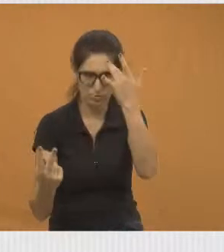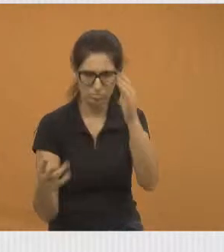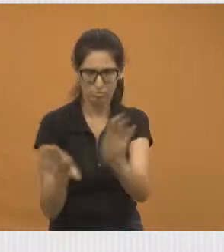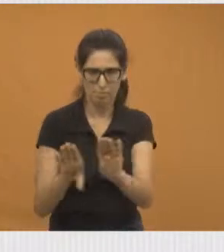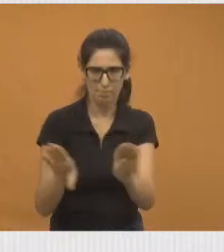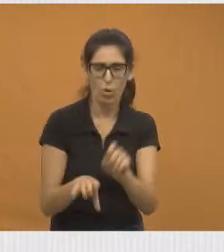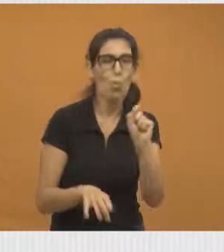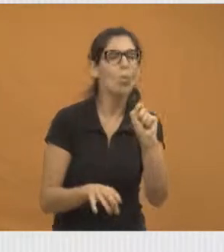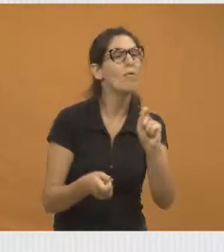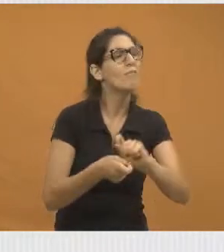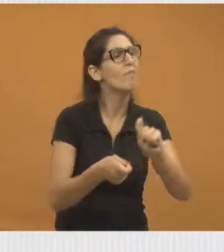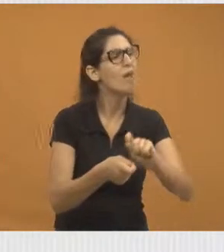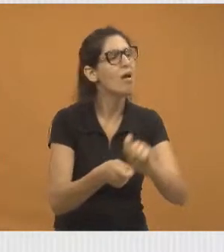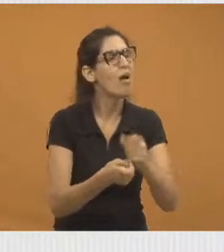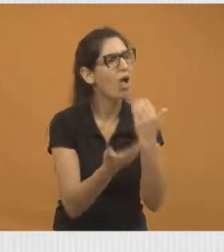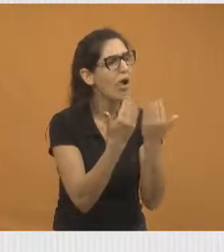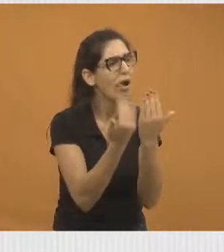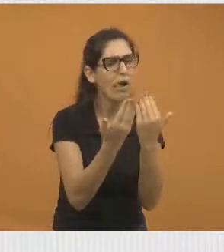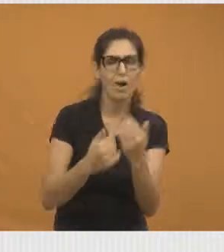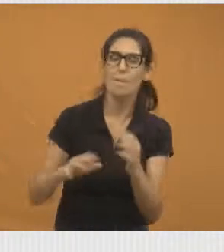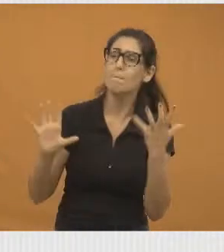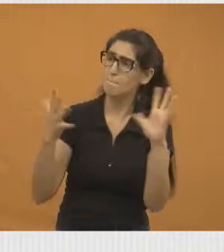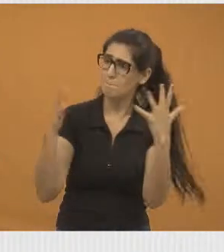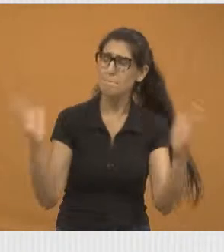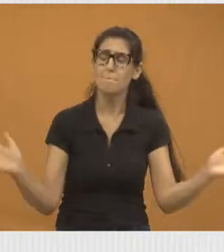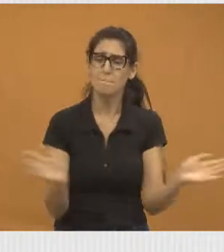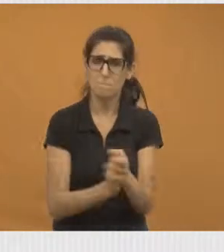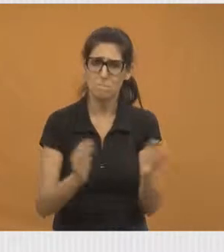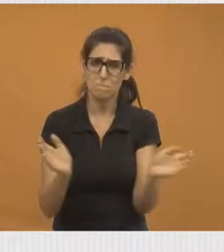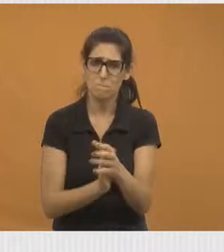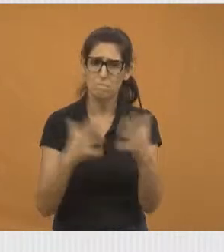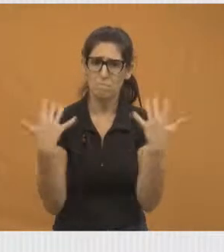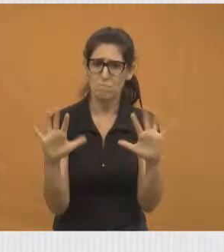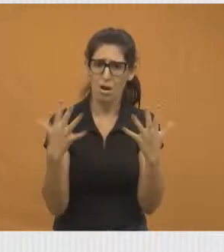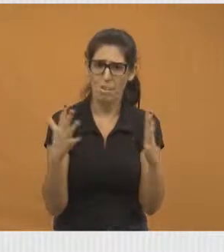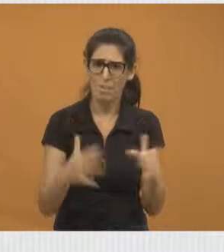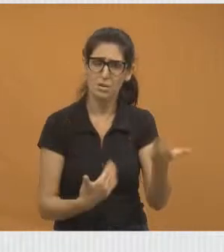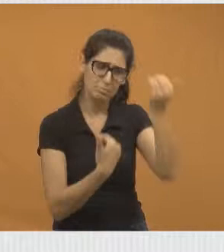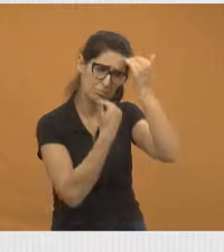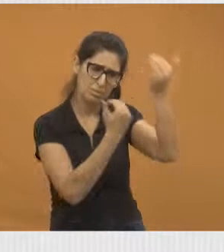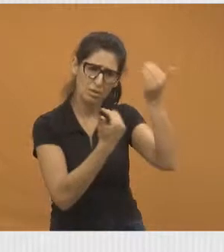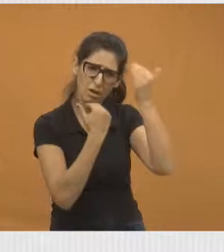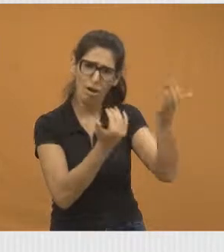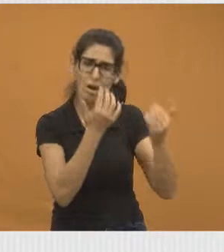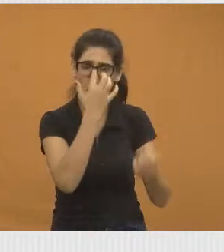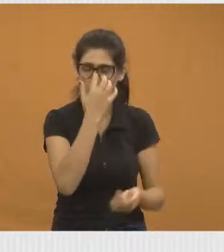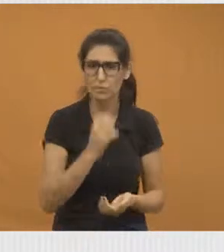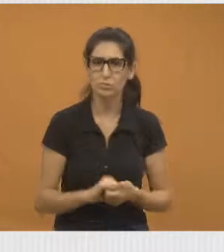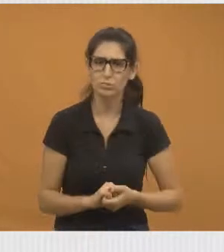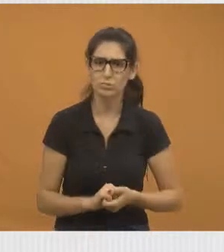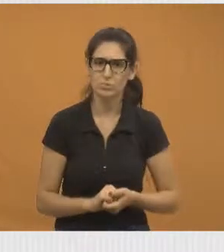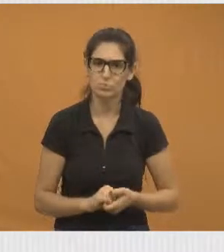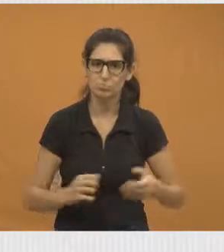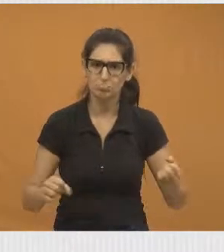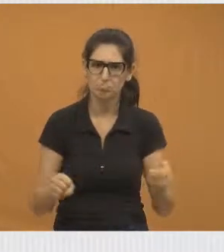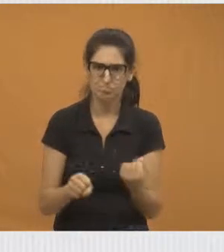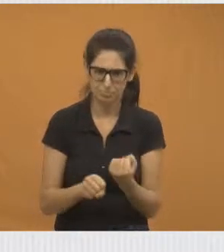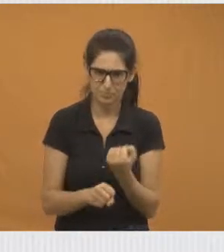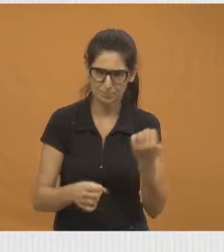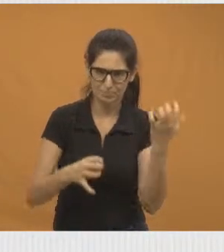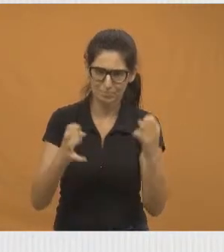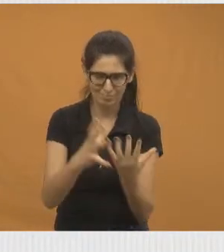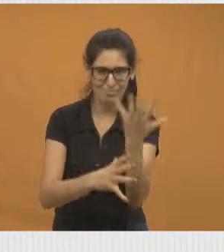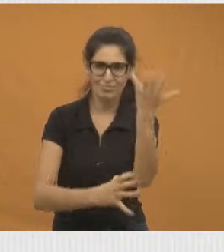então parabéns a todos aí a gente agradece a participação aí dá da população também nesse sentido o